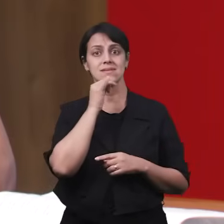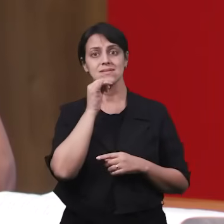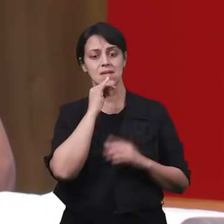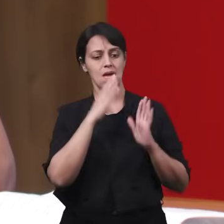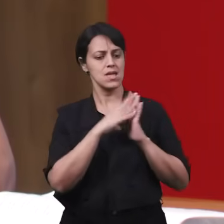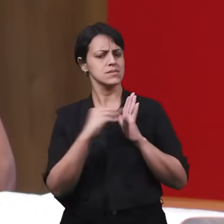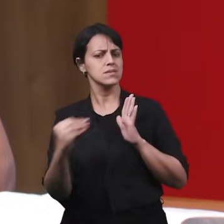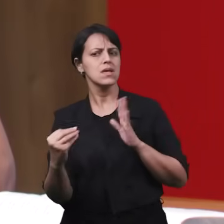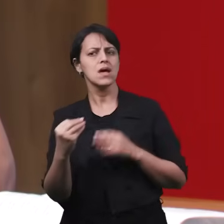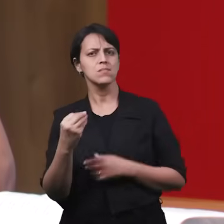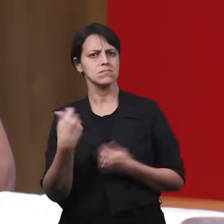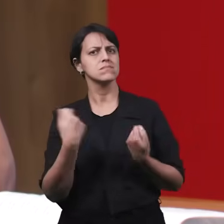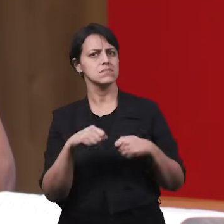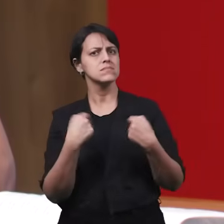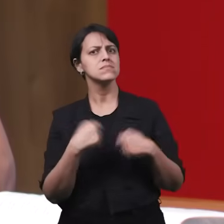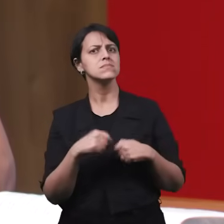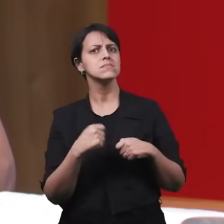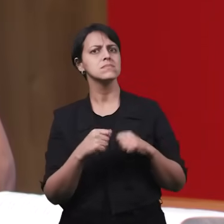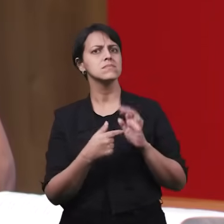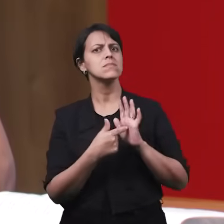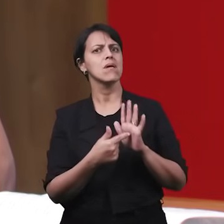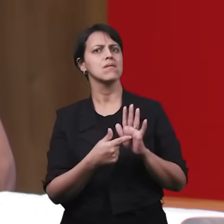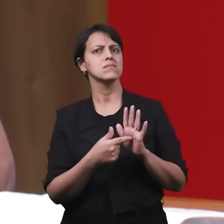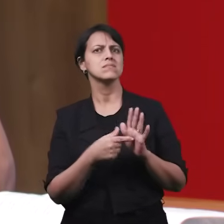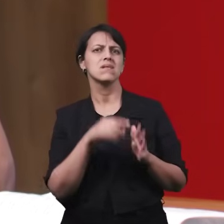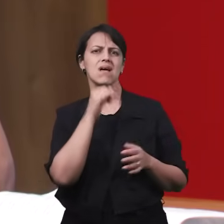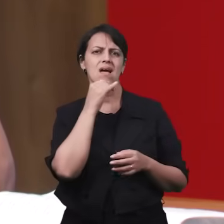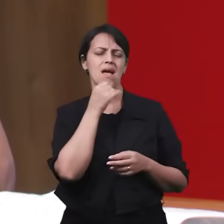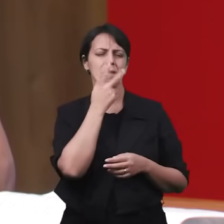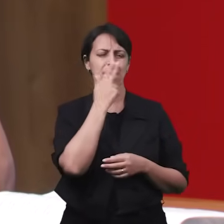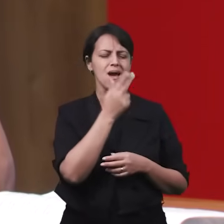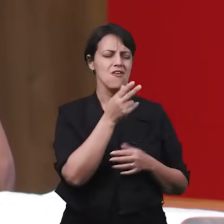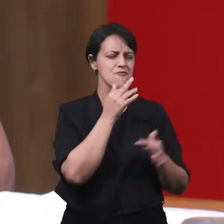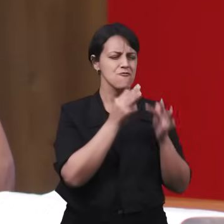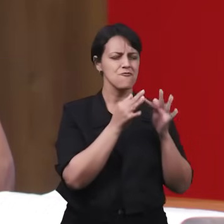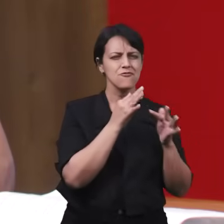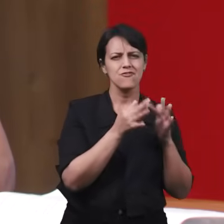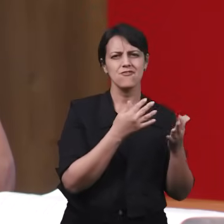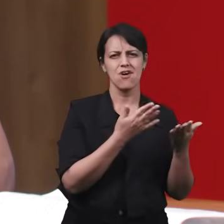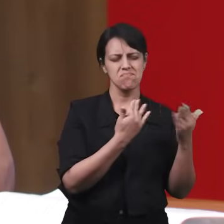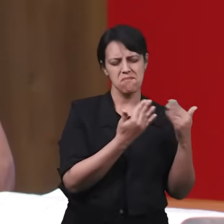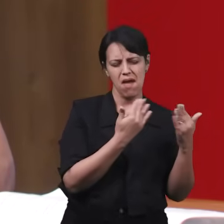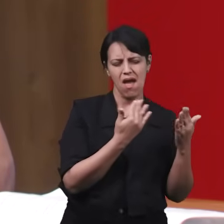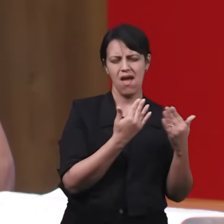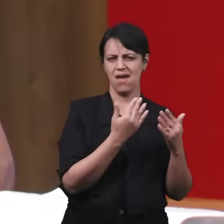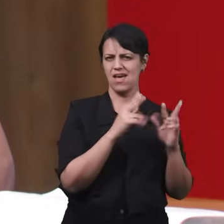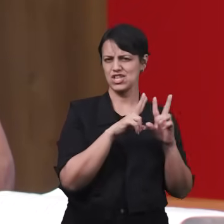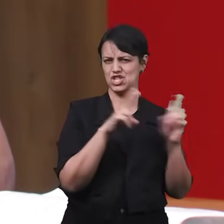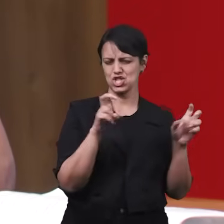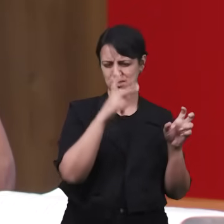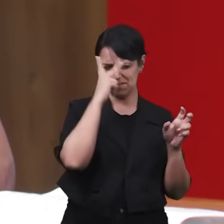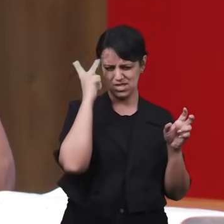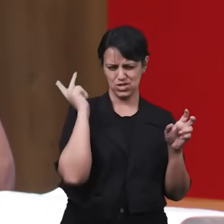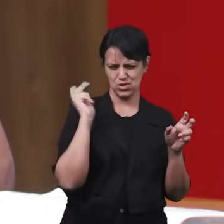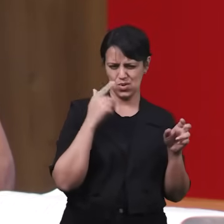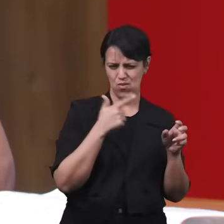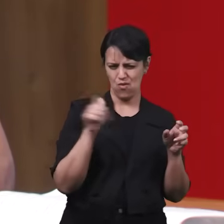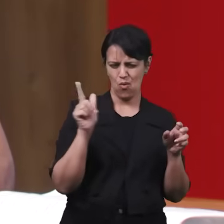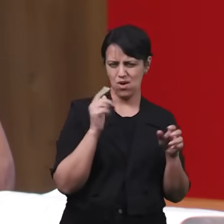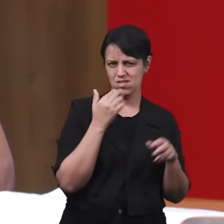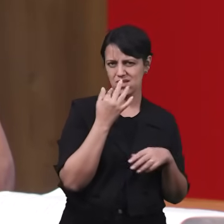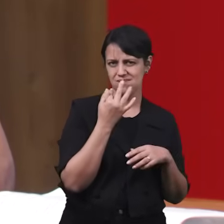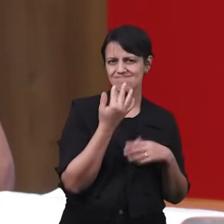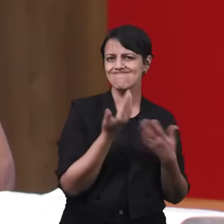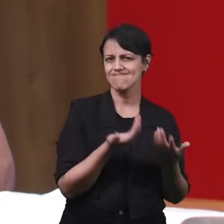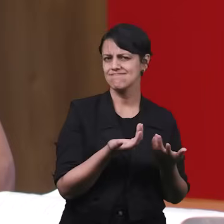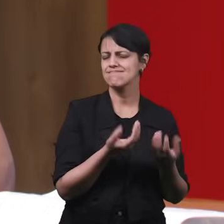né? Então, não se envolver em conversas paralelas, nem conversas que falem da vida dos irmãos. Em um dado momento na igreja